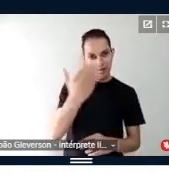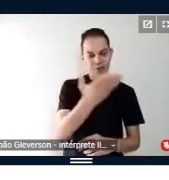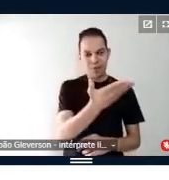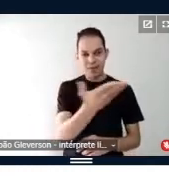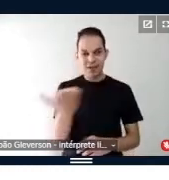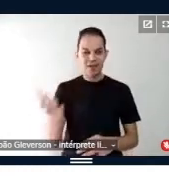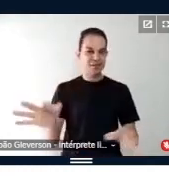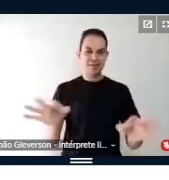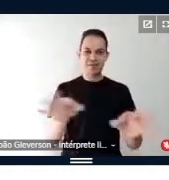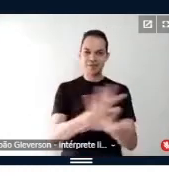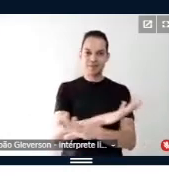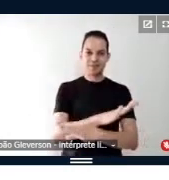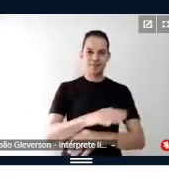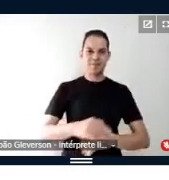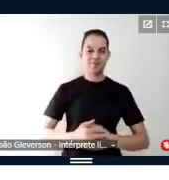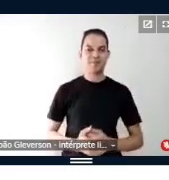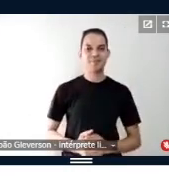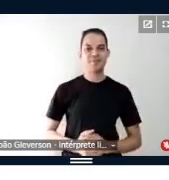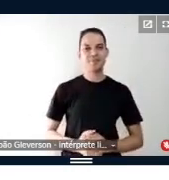isso.